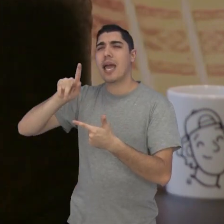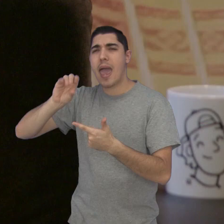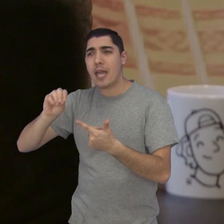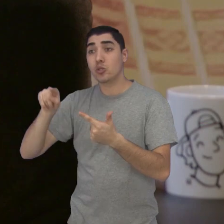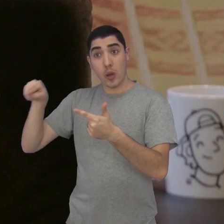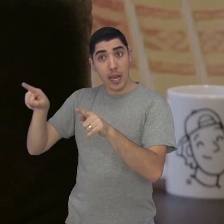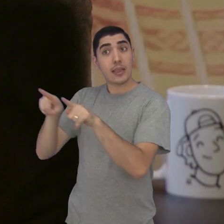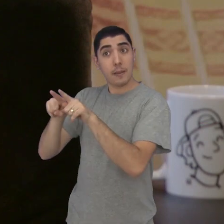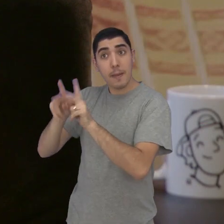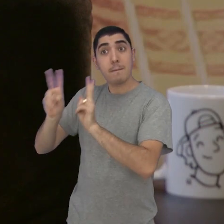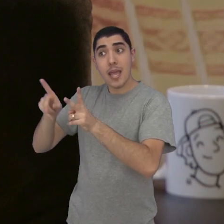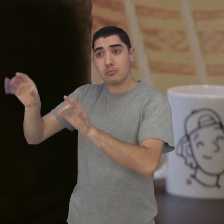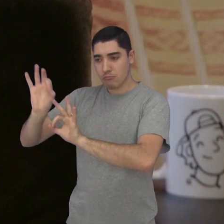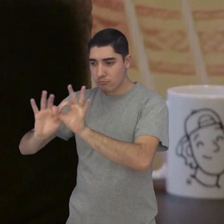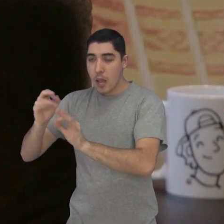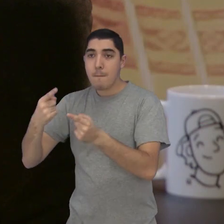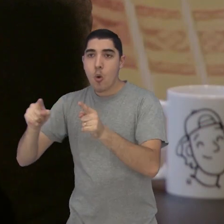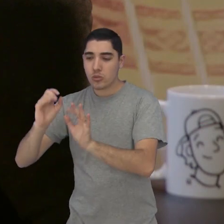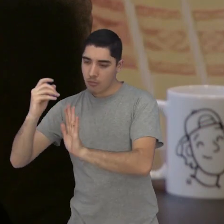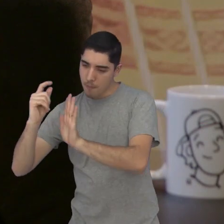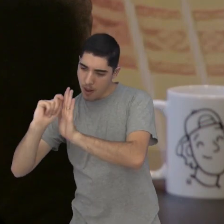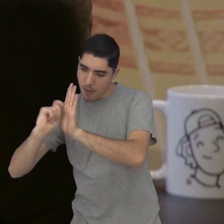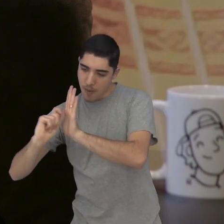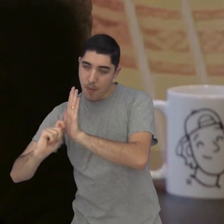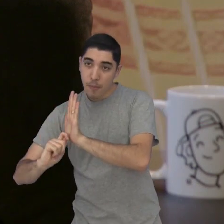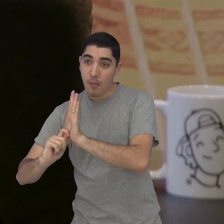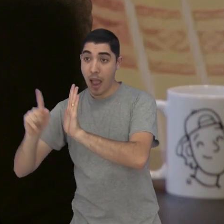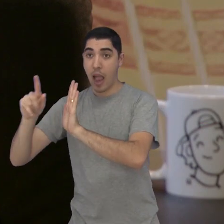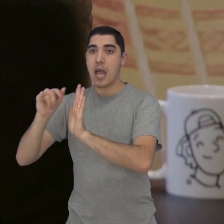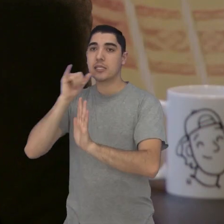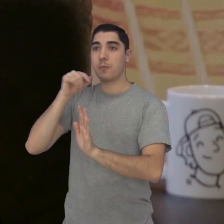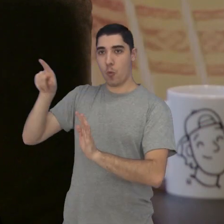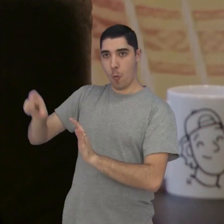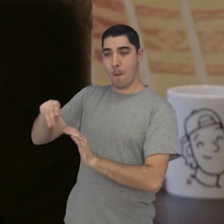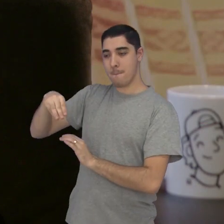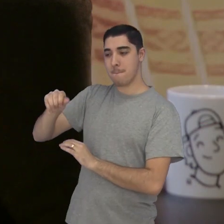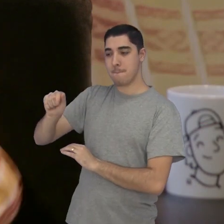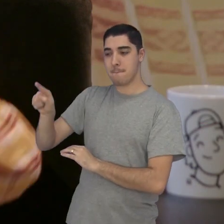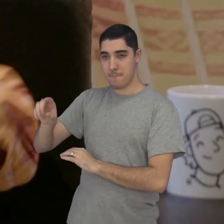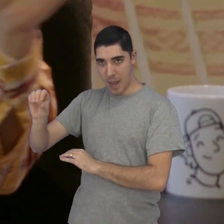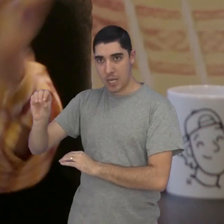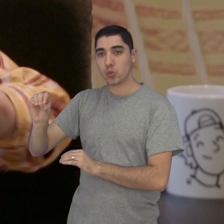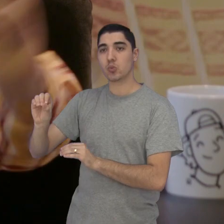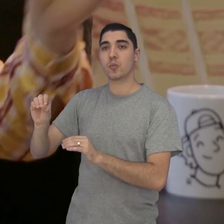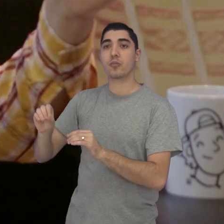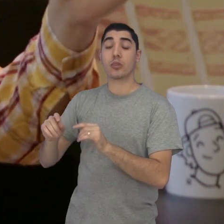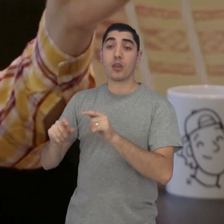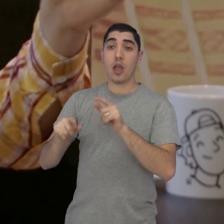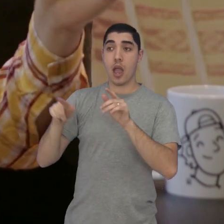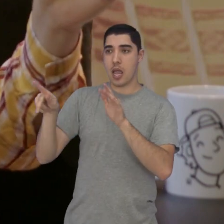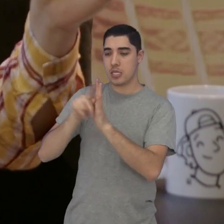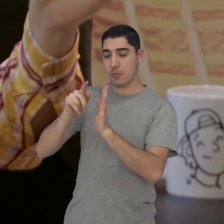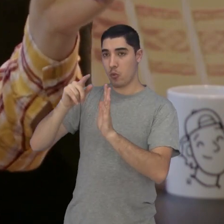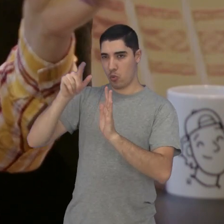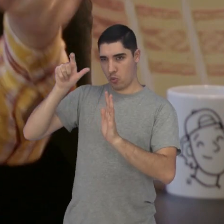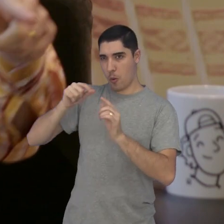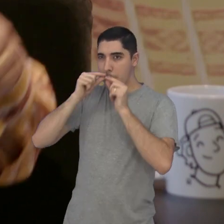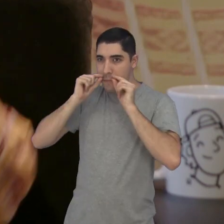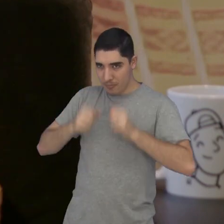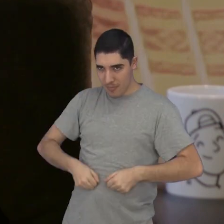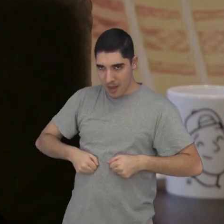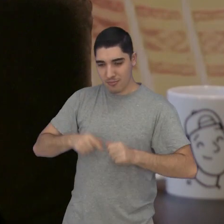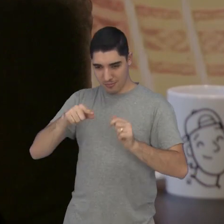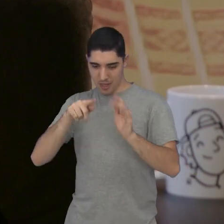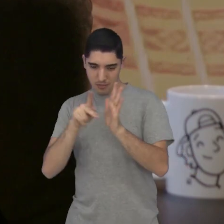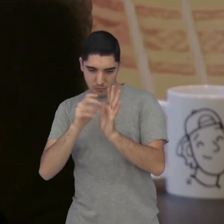de Belém. E o Mazza terminava o roteiro, ia para São Luís, próximo ali de Taubaté,